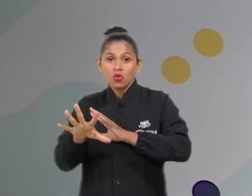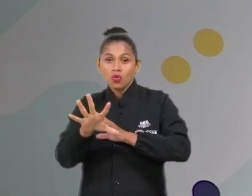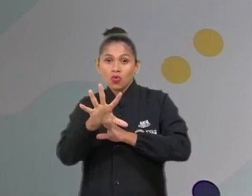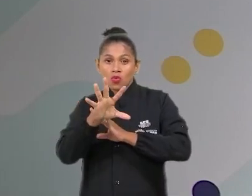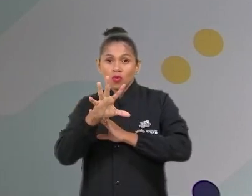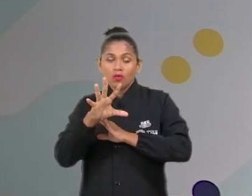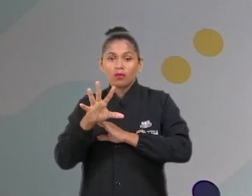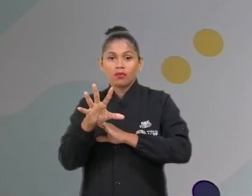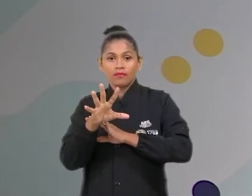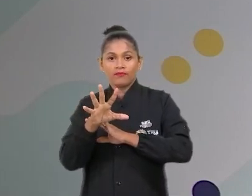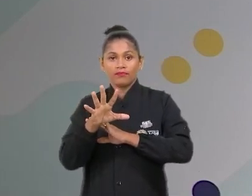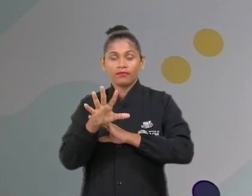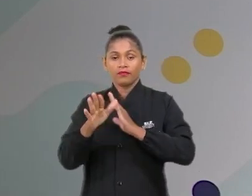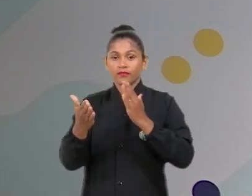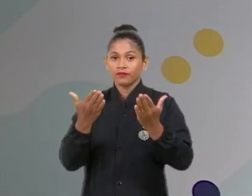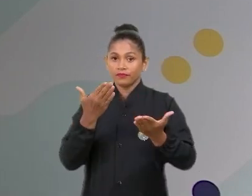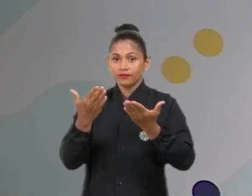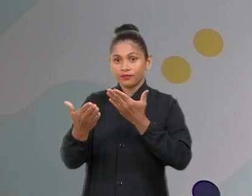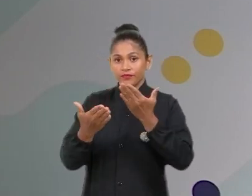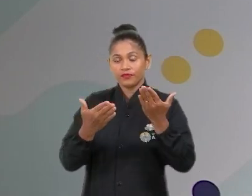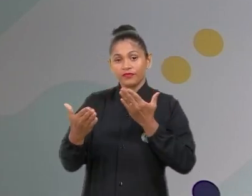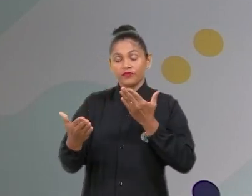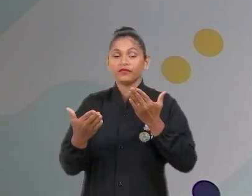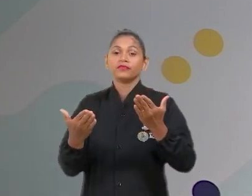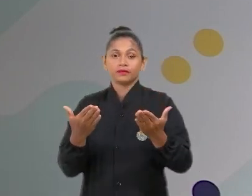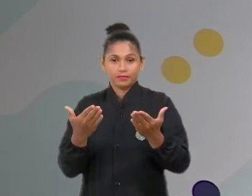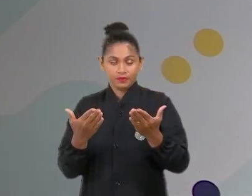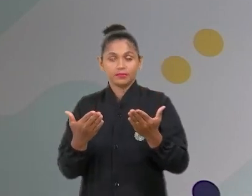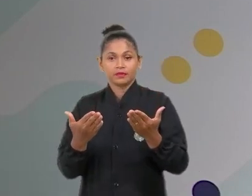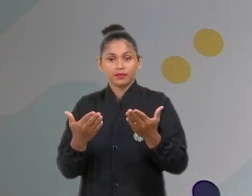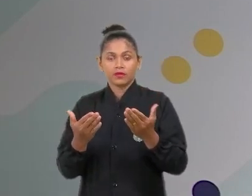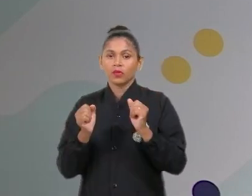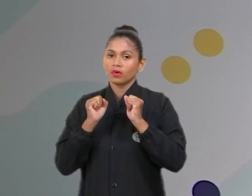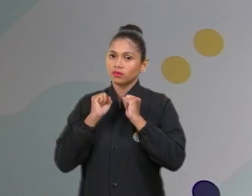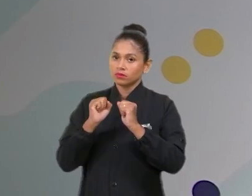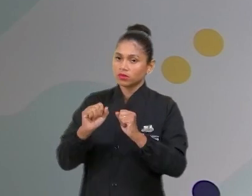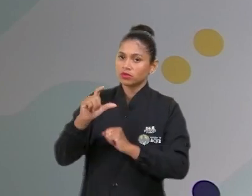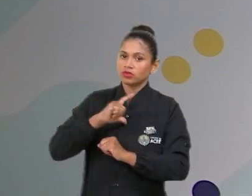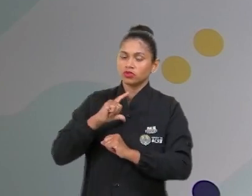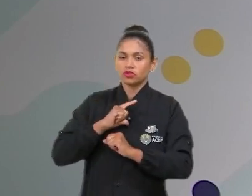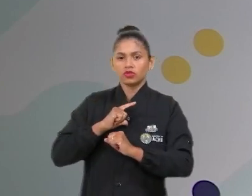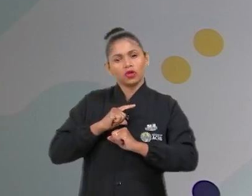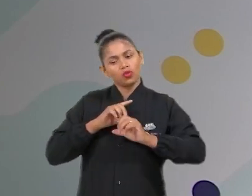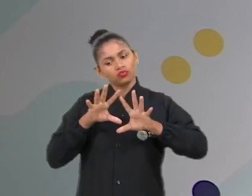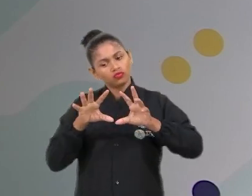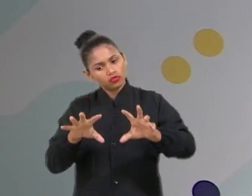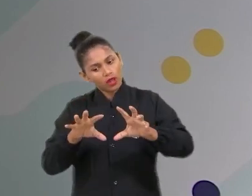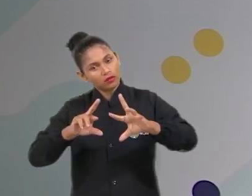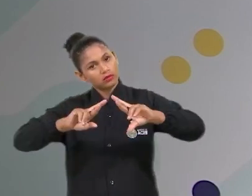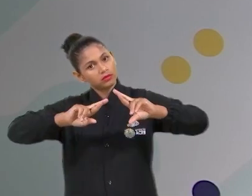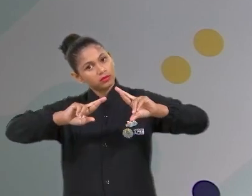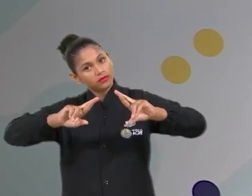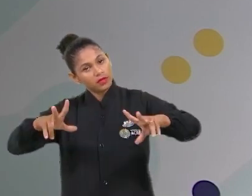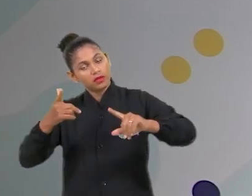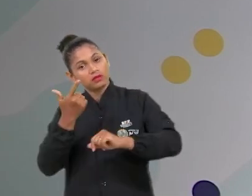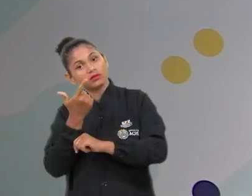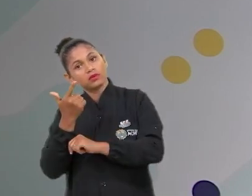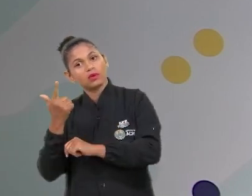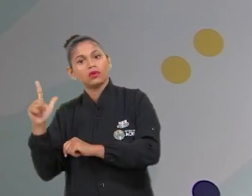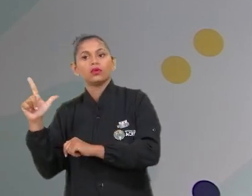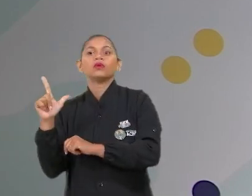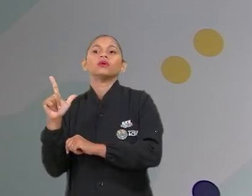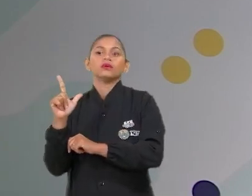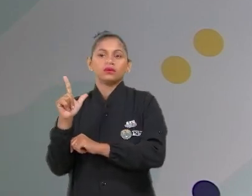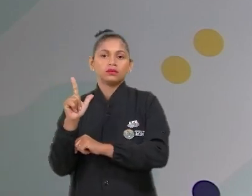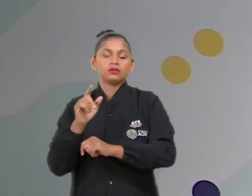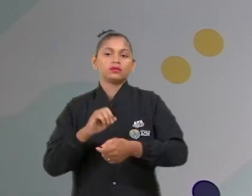Eles vão variar bastante na aparência. Um pode ter uma aparência diferente de um outro considerado também